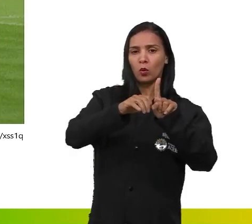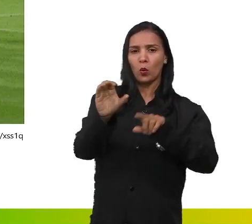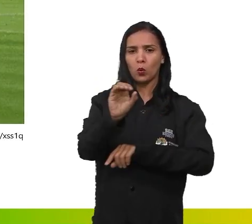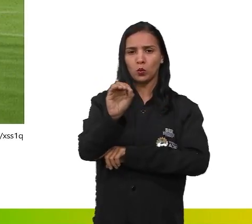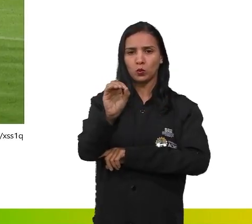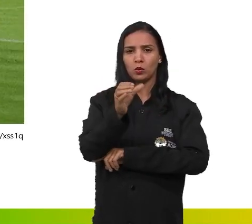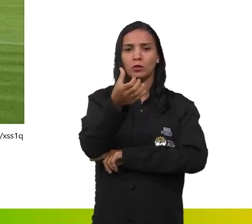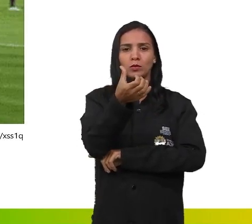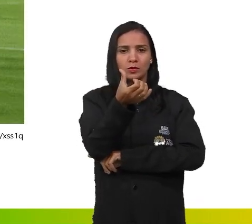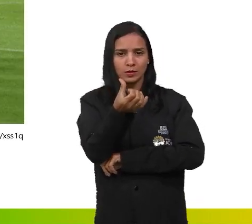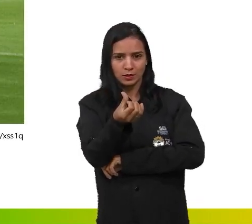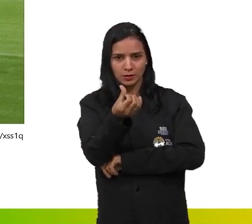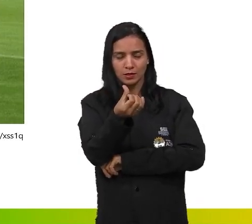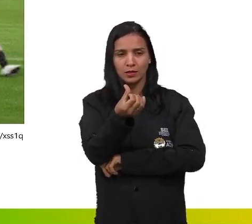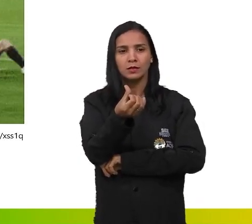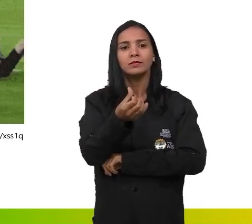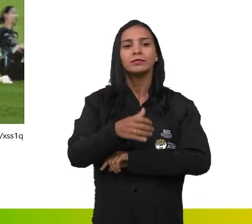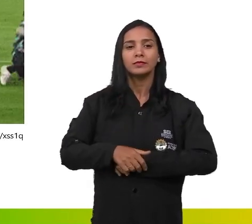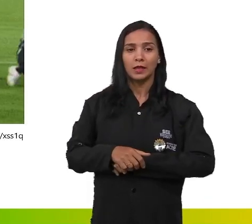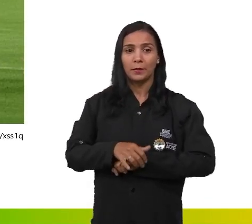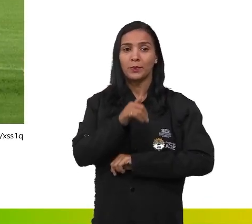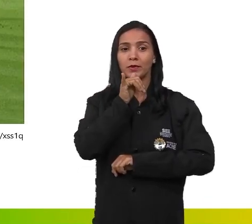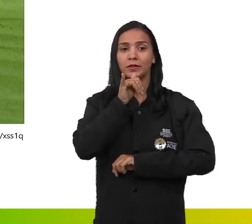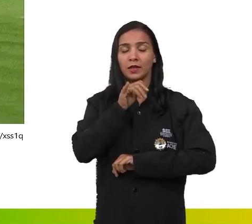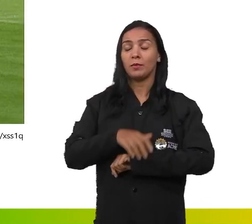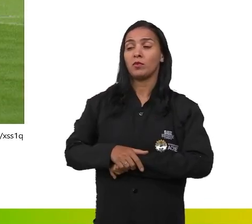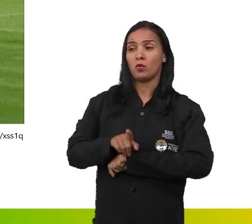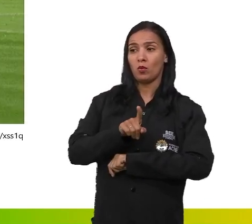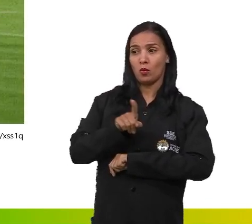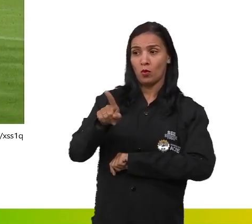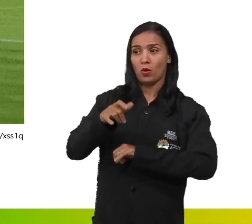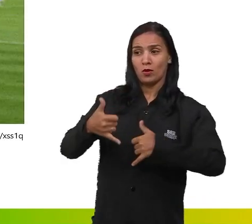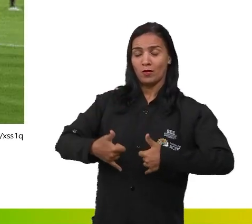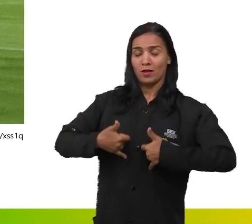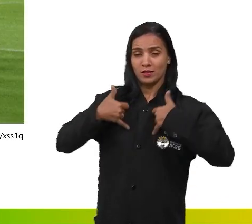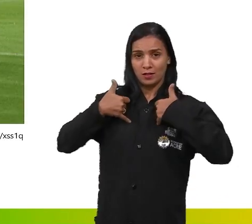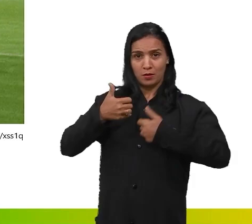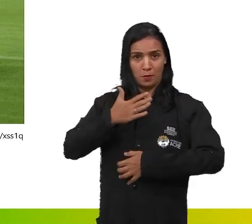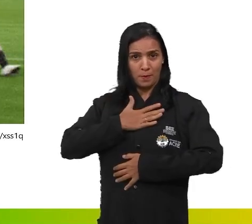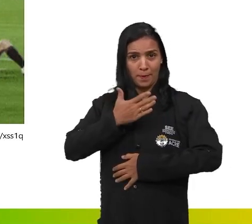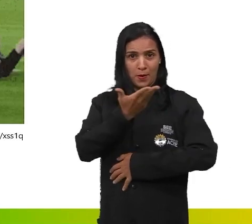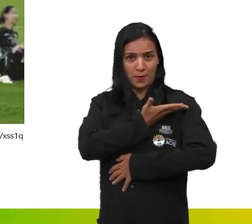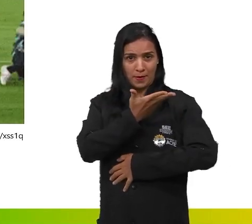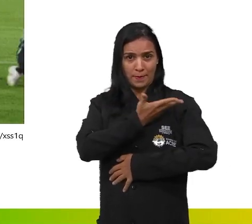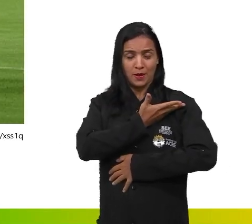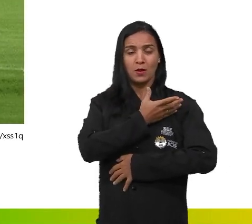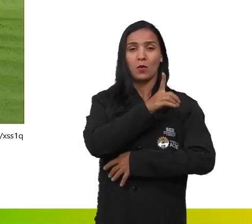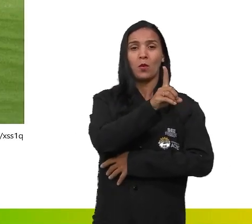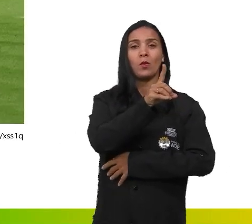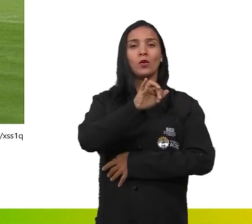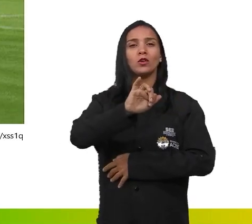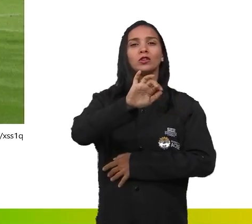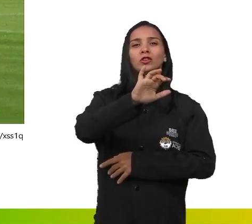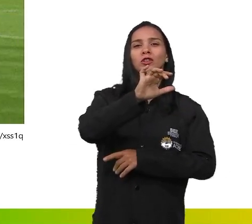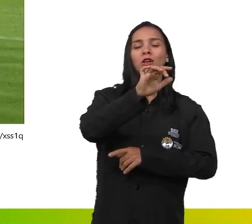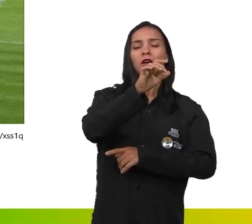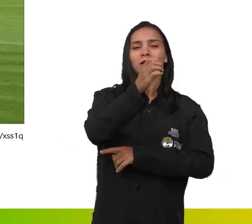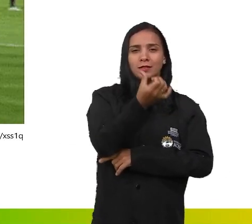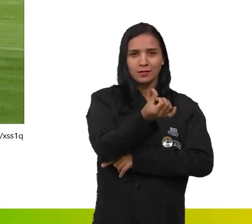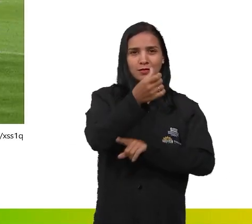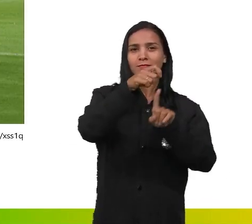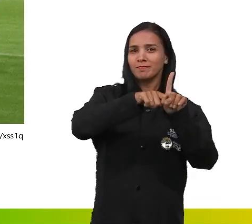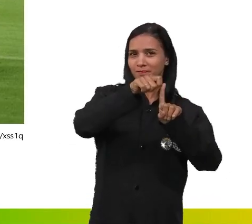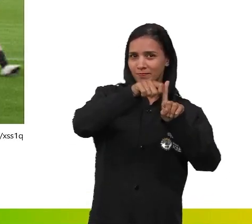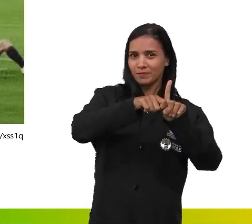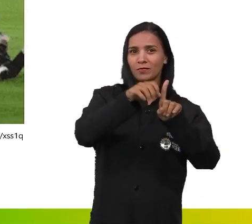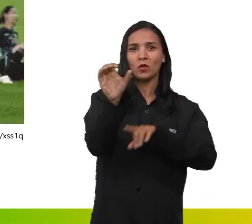on October 6th. O aniversário do meu amigo é no dia 6 de outubro. E em dia específico